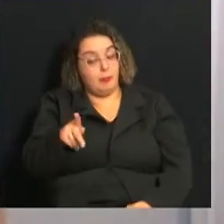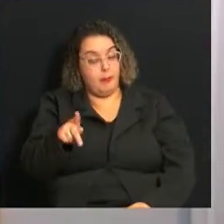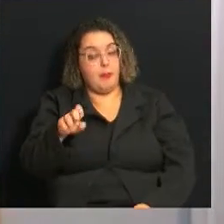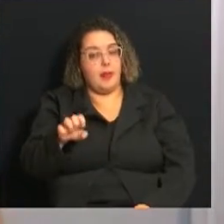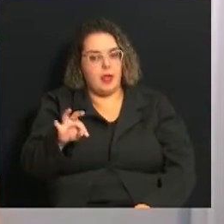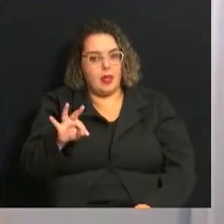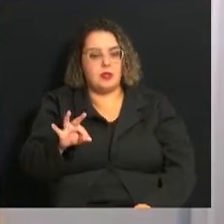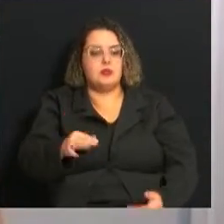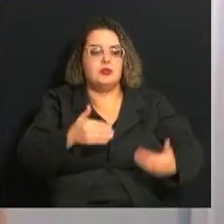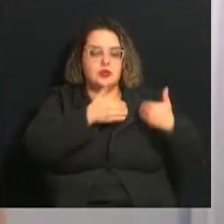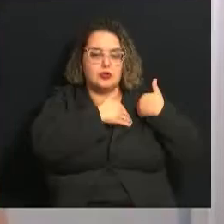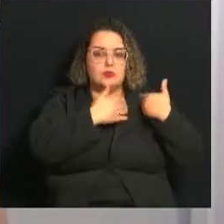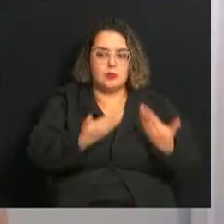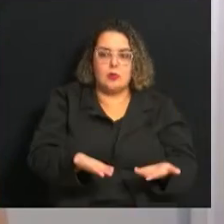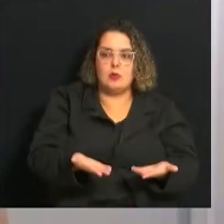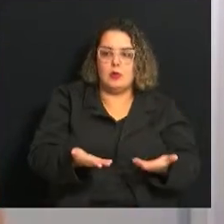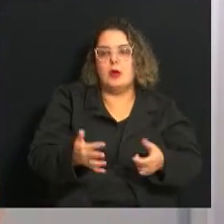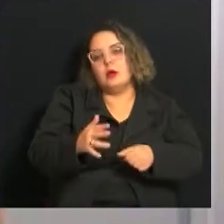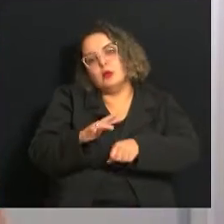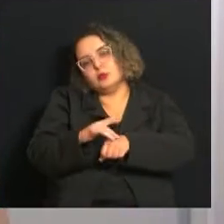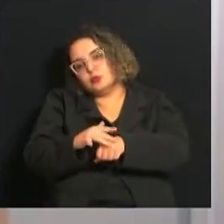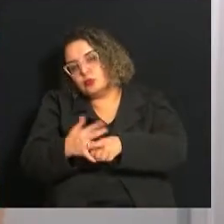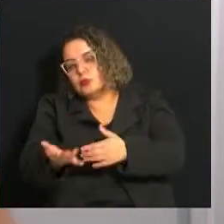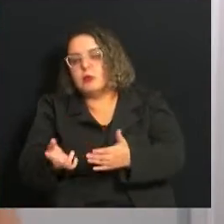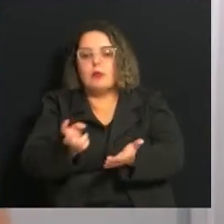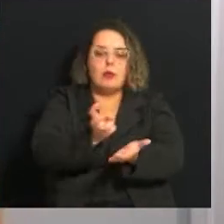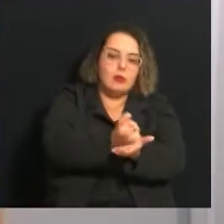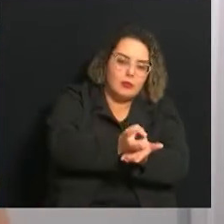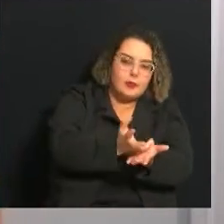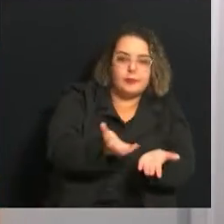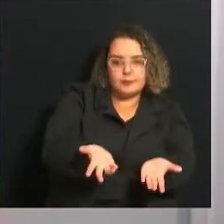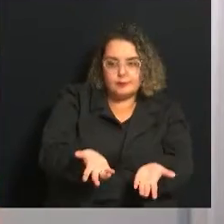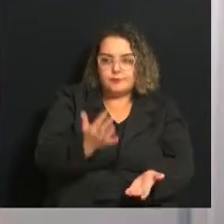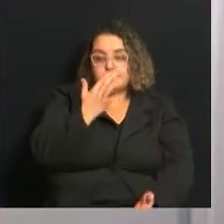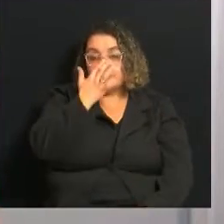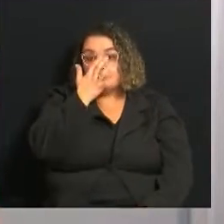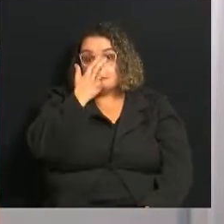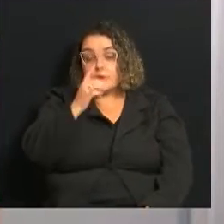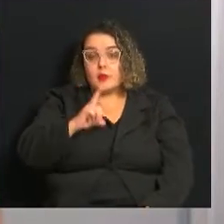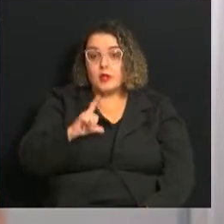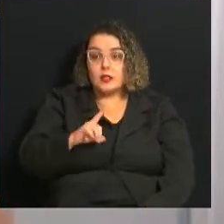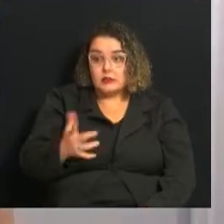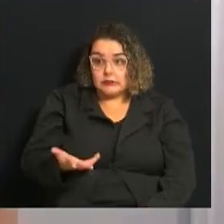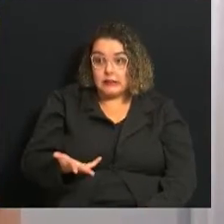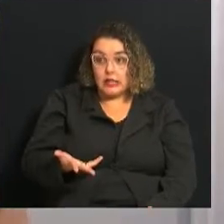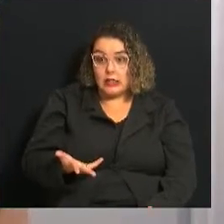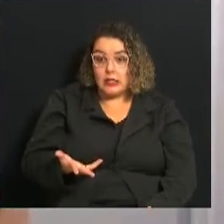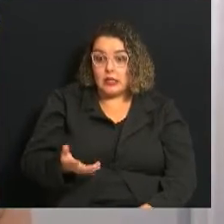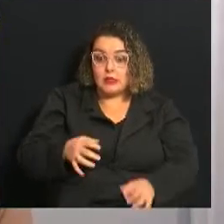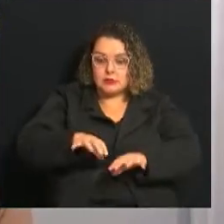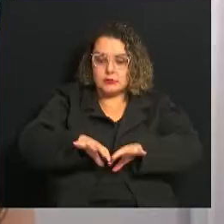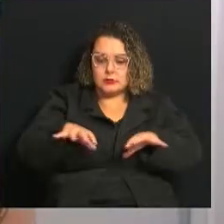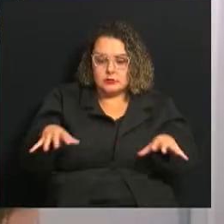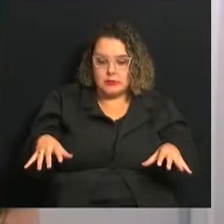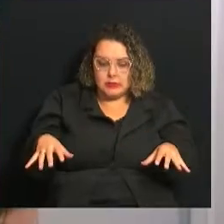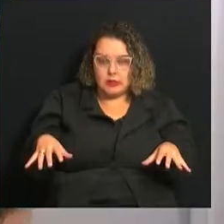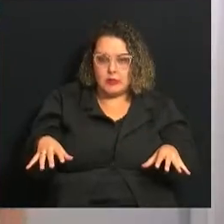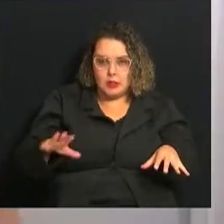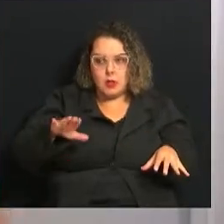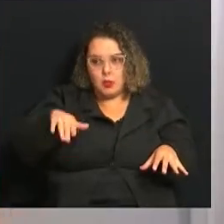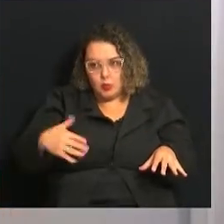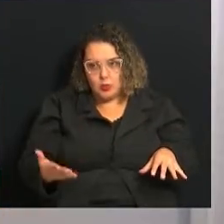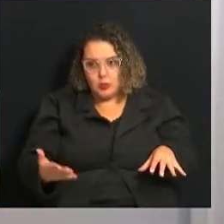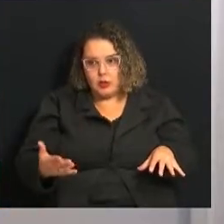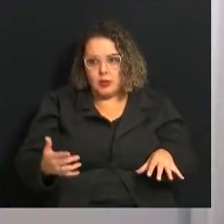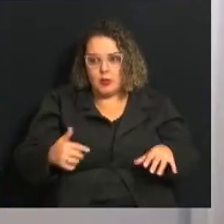internados por algum motivo de enfermidade e tudo mais. E aí a gente tem essa separação quando trabalha com as